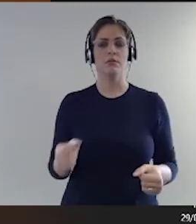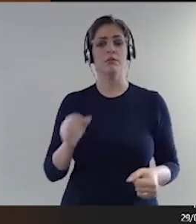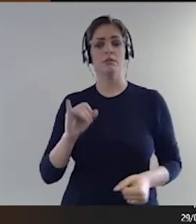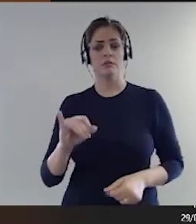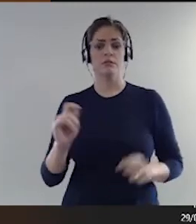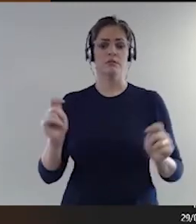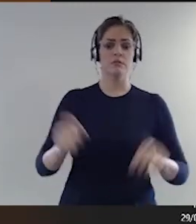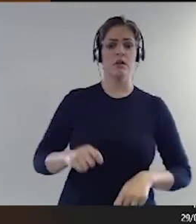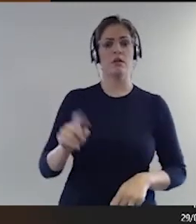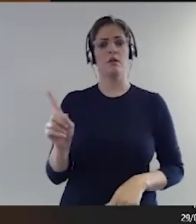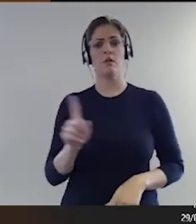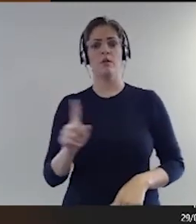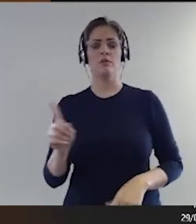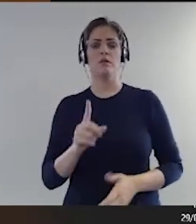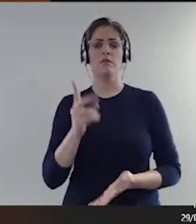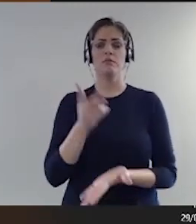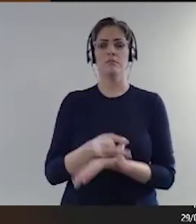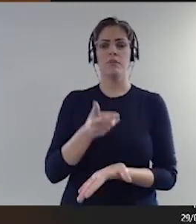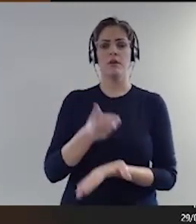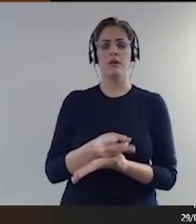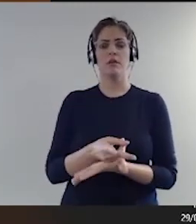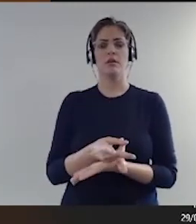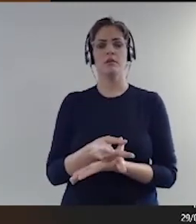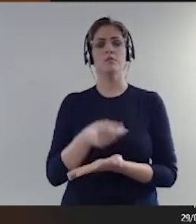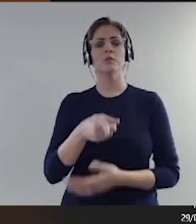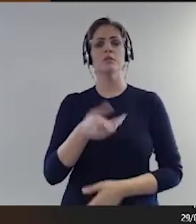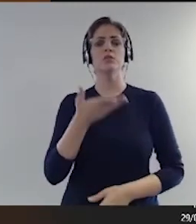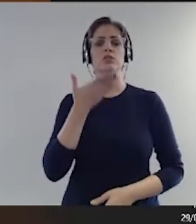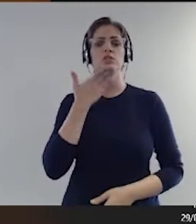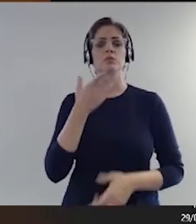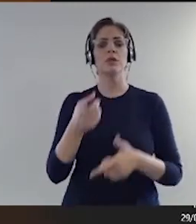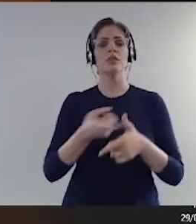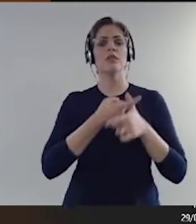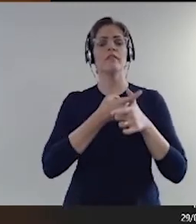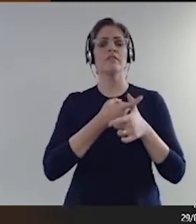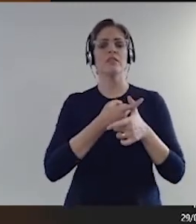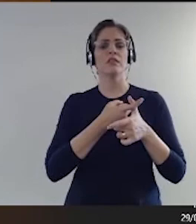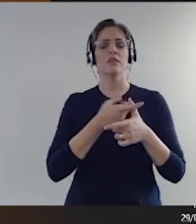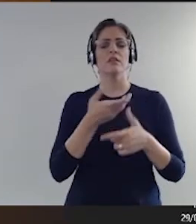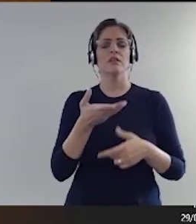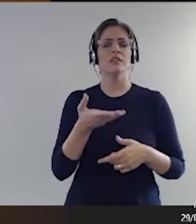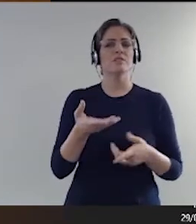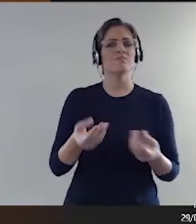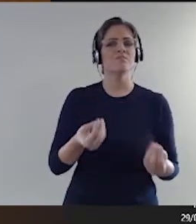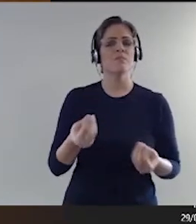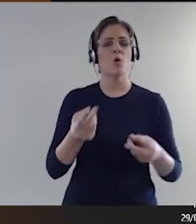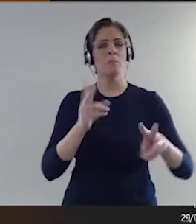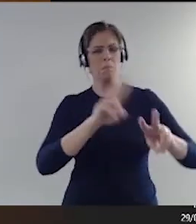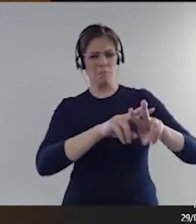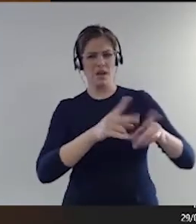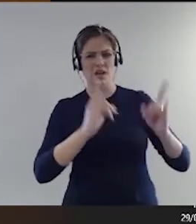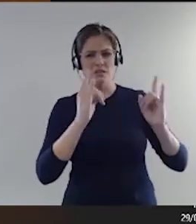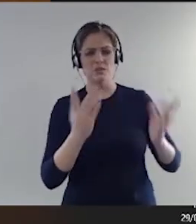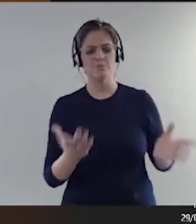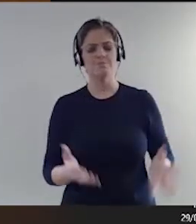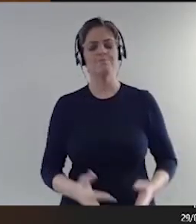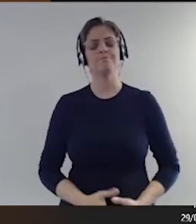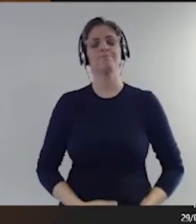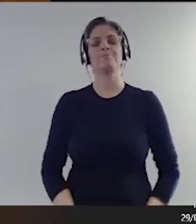não da manutenção desses devedores no sistema prisional.